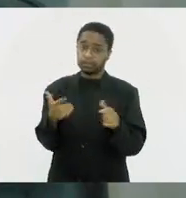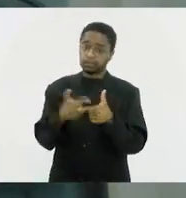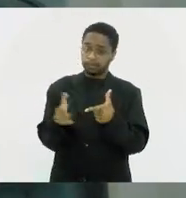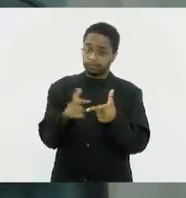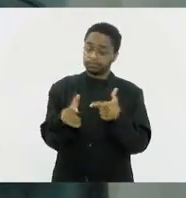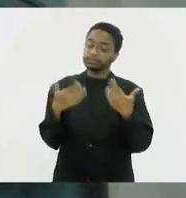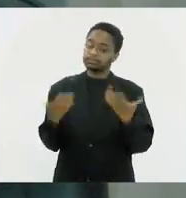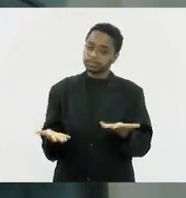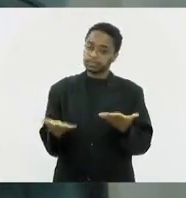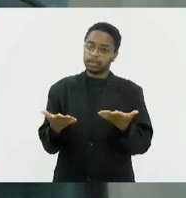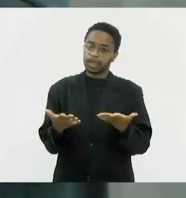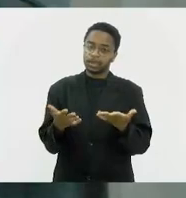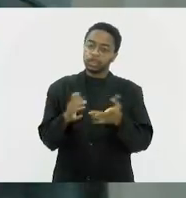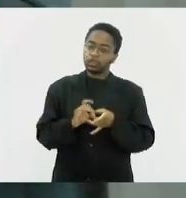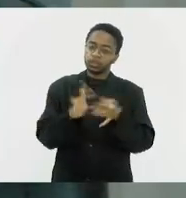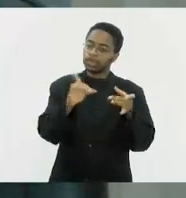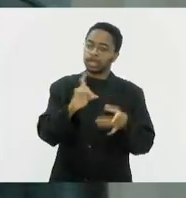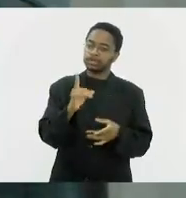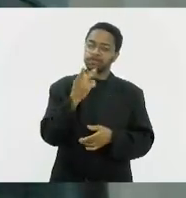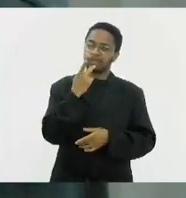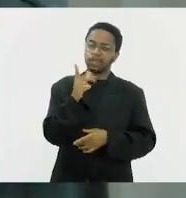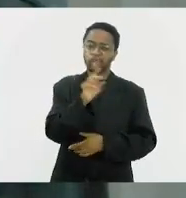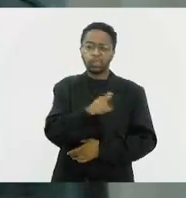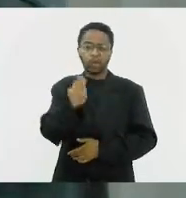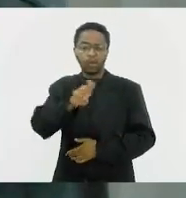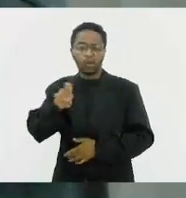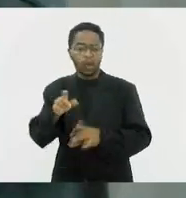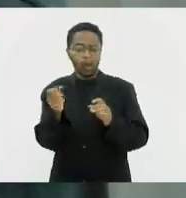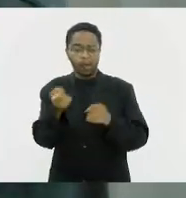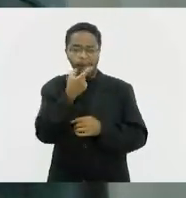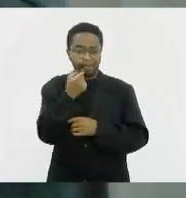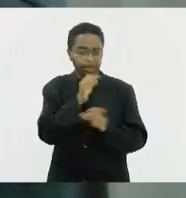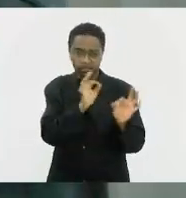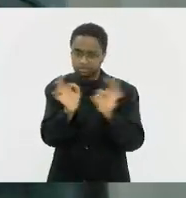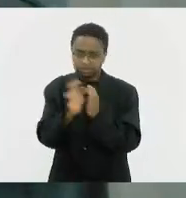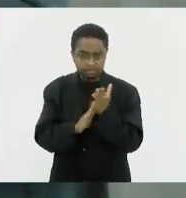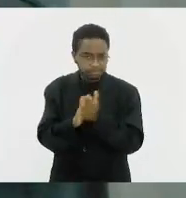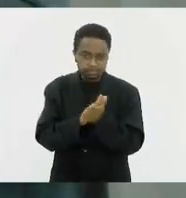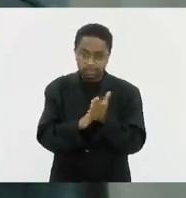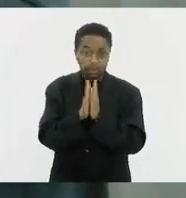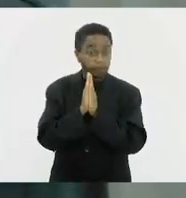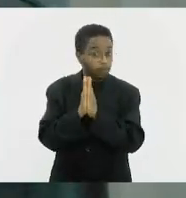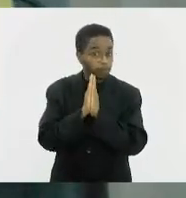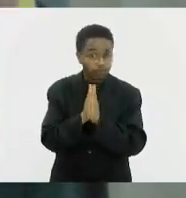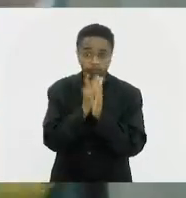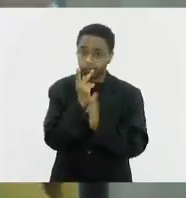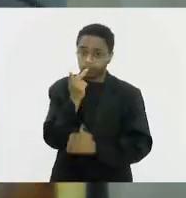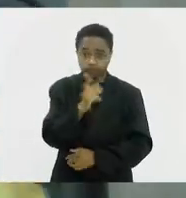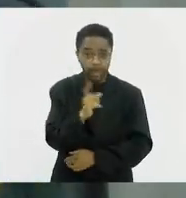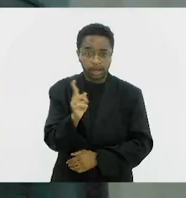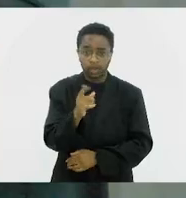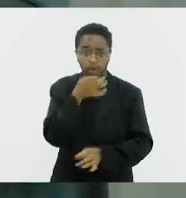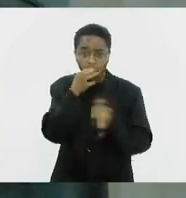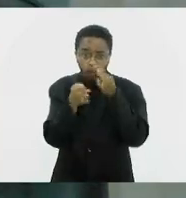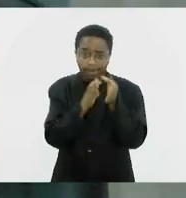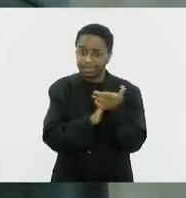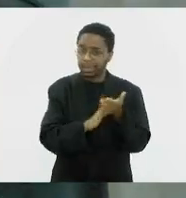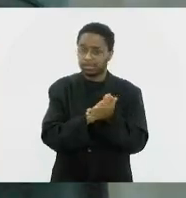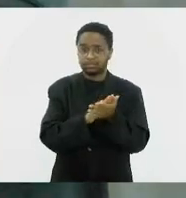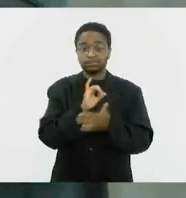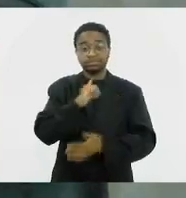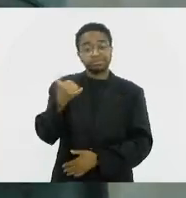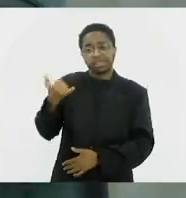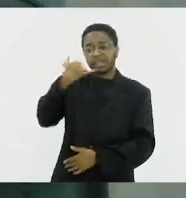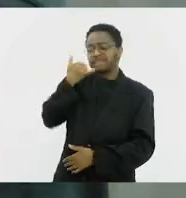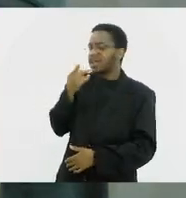prestem muito, não deixem, não falem o nome de remédio nenhum, né, doutor? Pelo amor de Deus, não diz o nome, nem comenta. Se alguém ligar e pergunta, qual